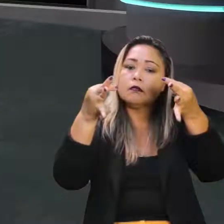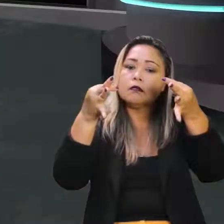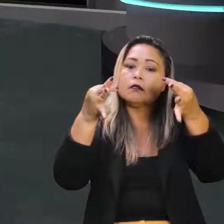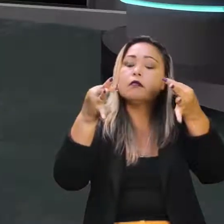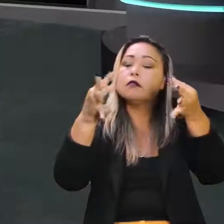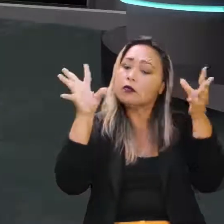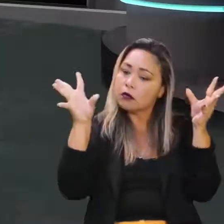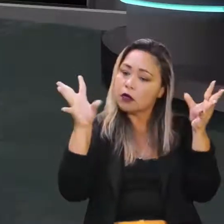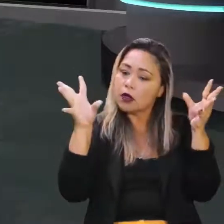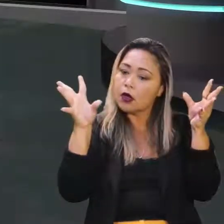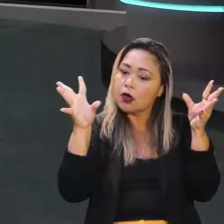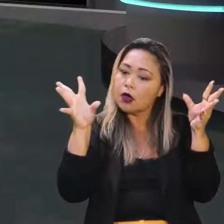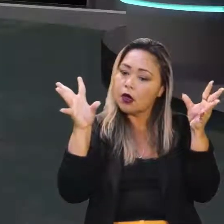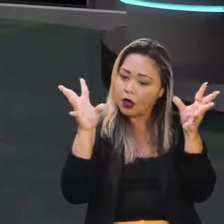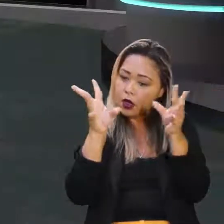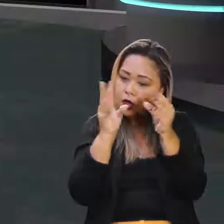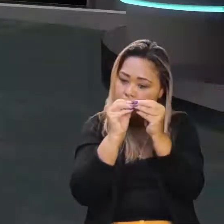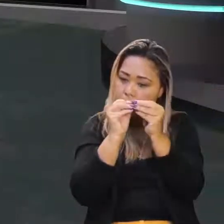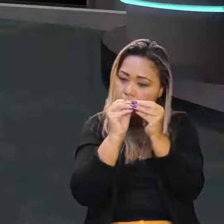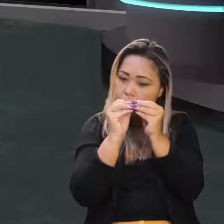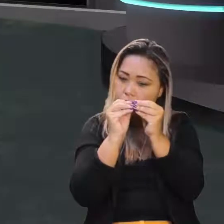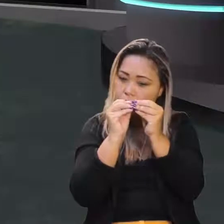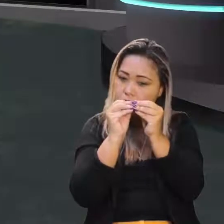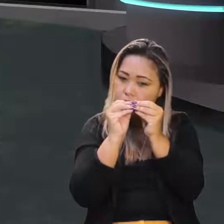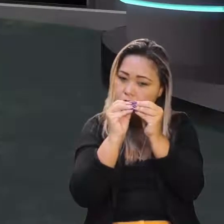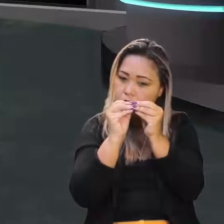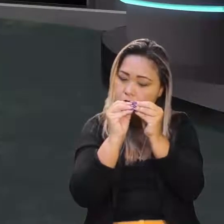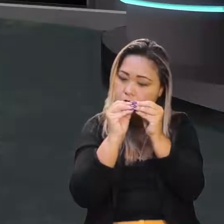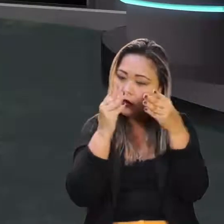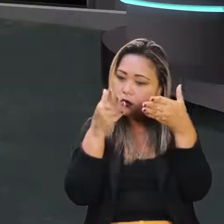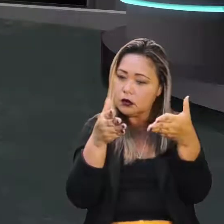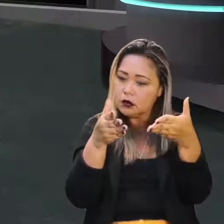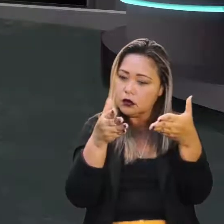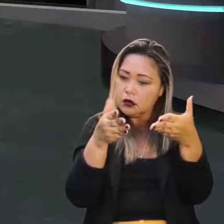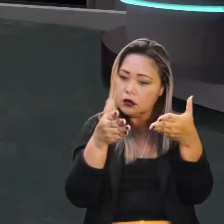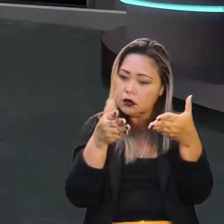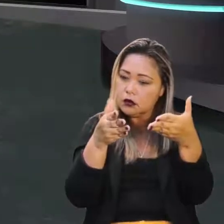resume tudo, né? Ele é bem conciso